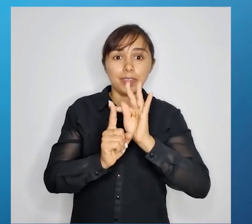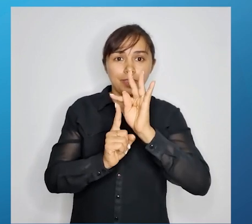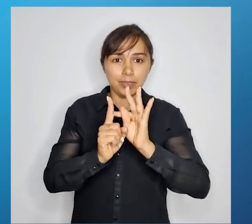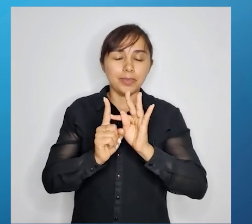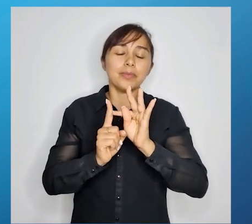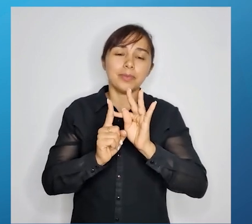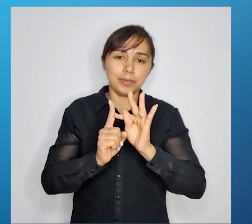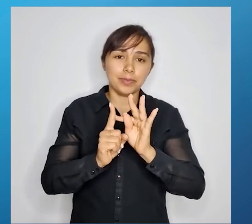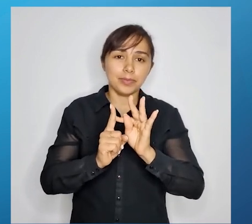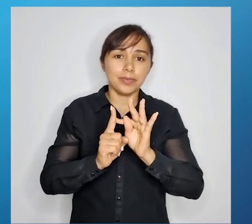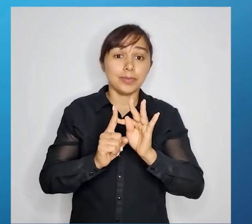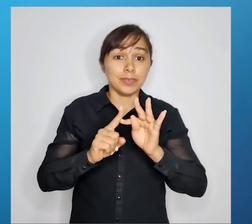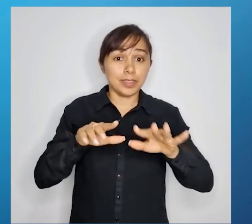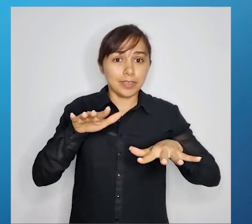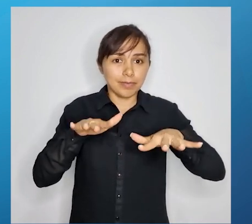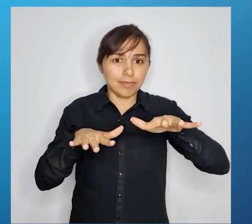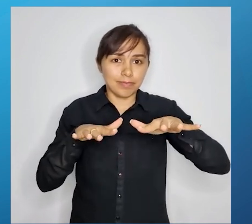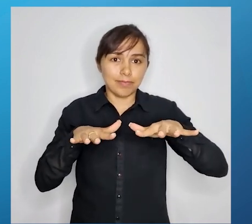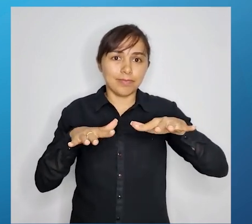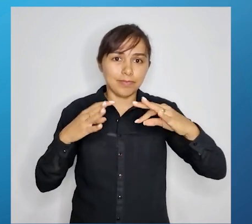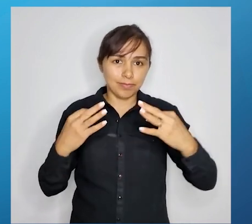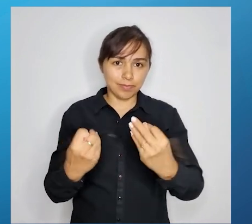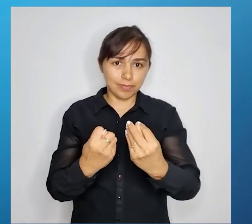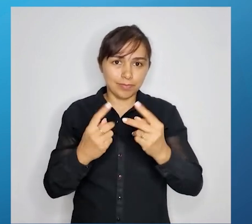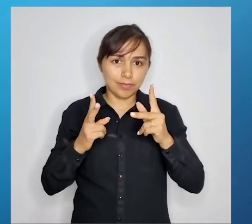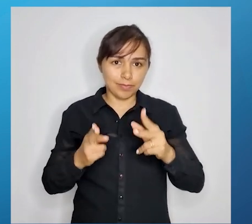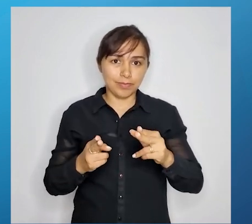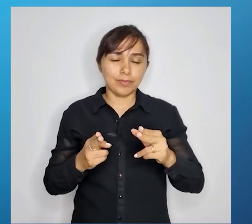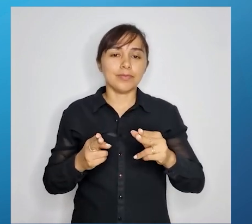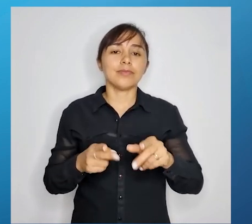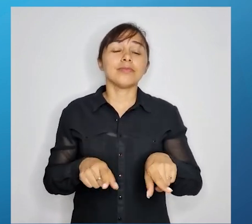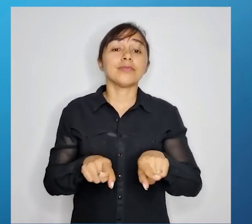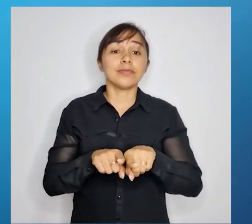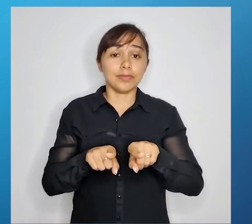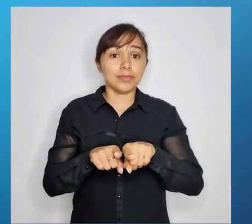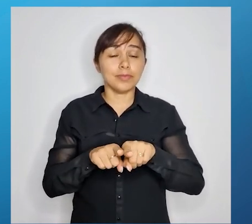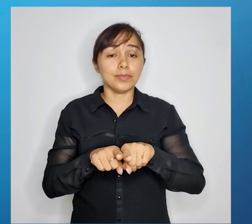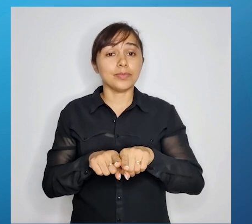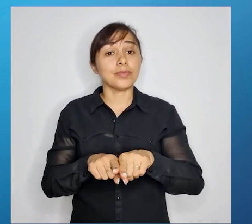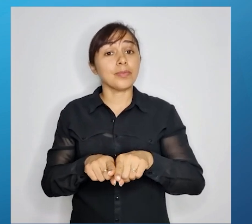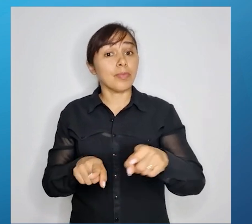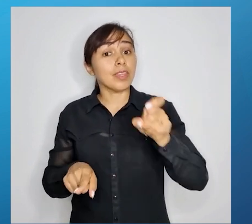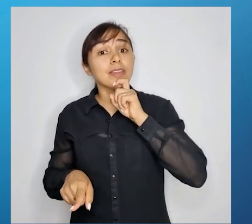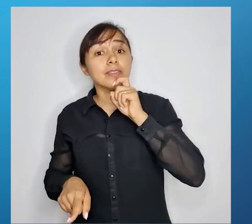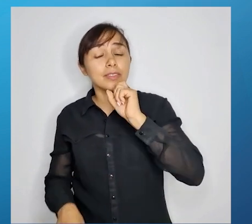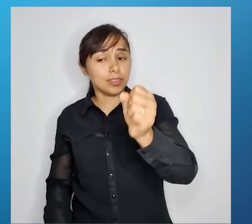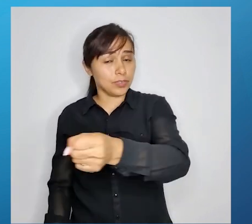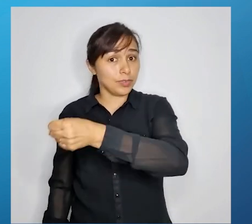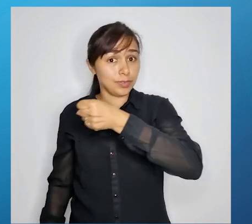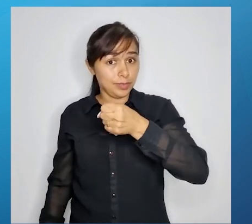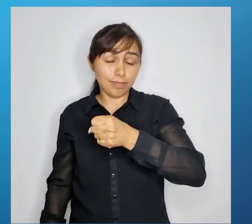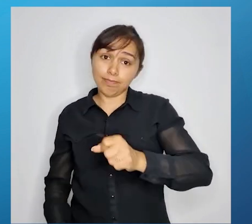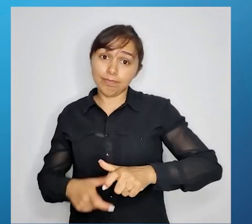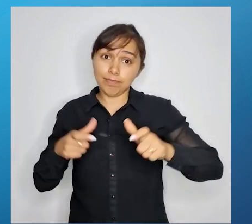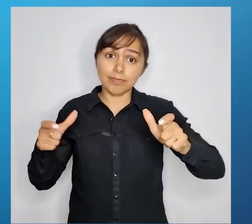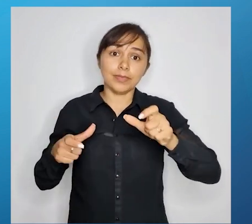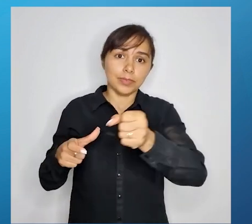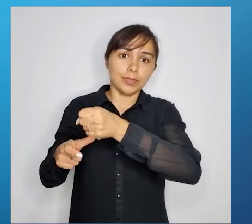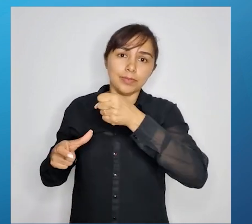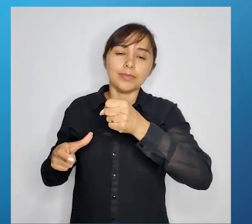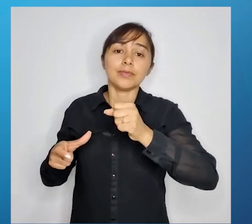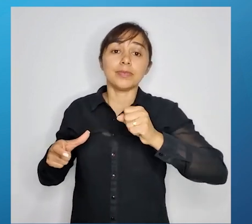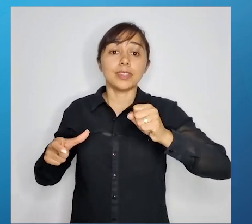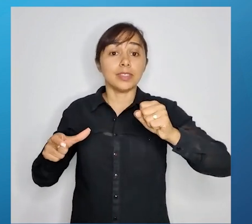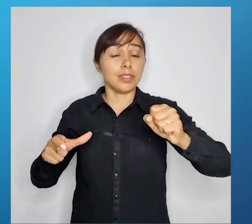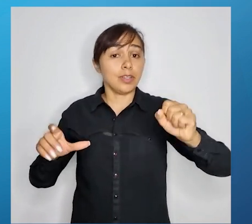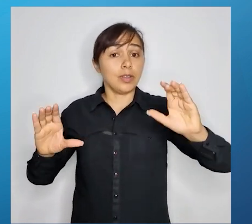exemplo, numa panela por inteiro. Isso acontece também na nossa geladeira. A maioria das geladeiras traz aquele congelador